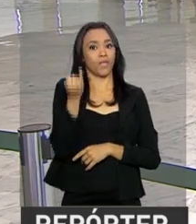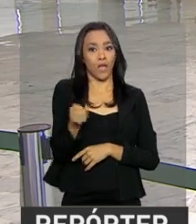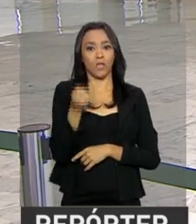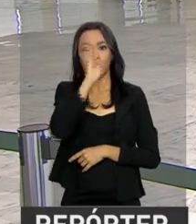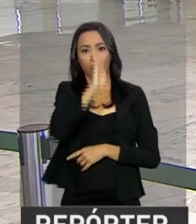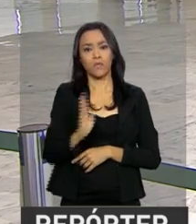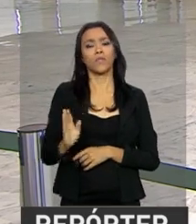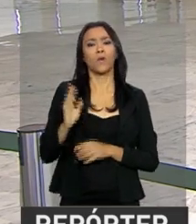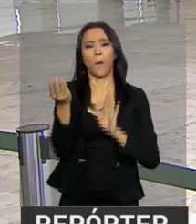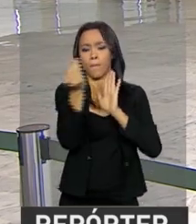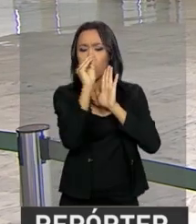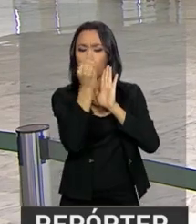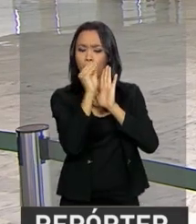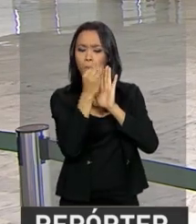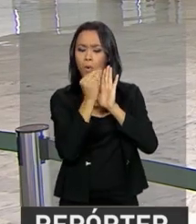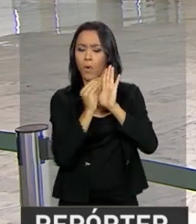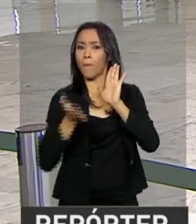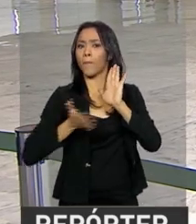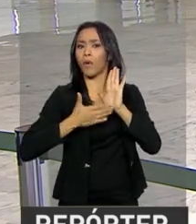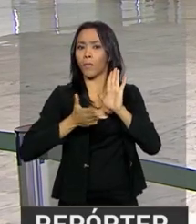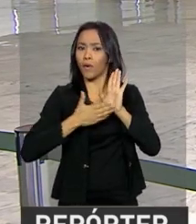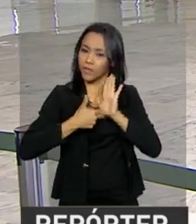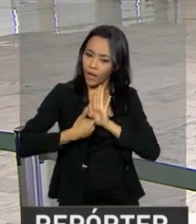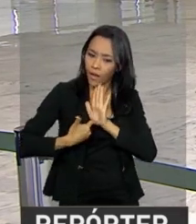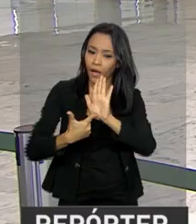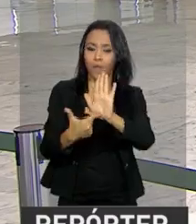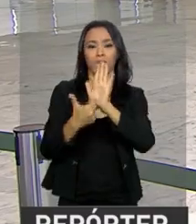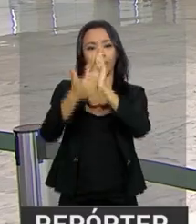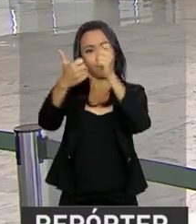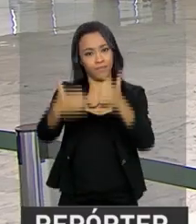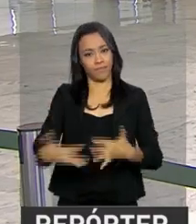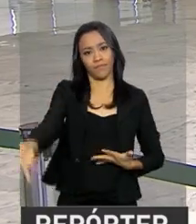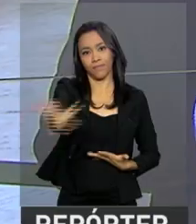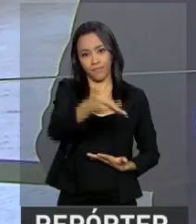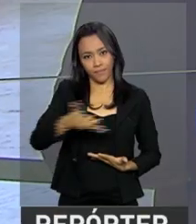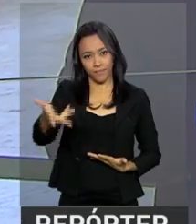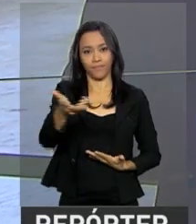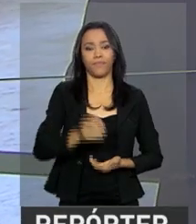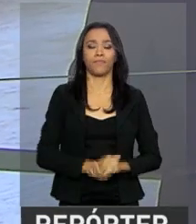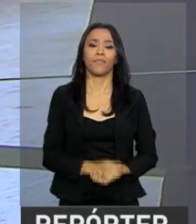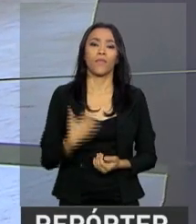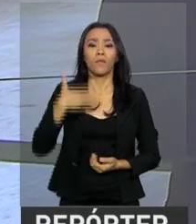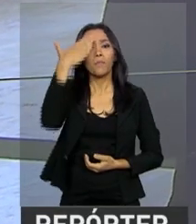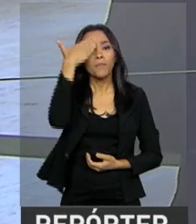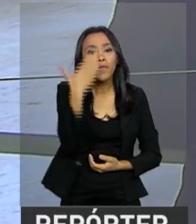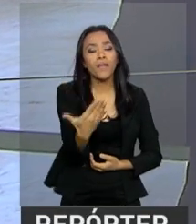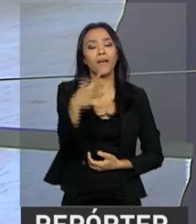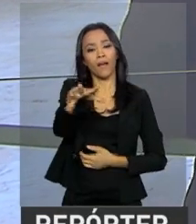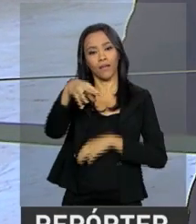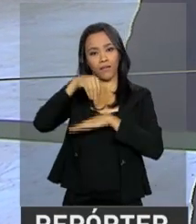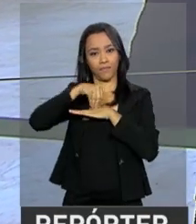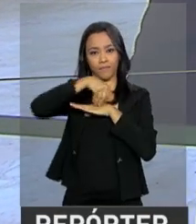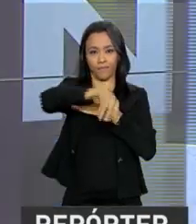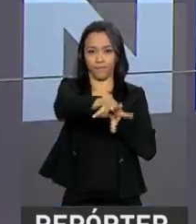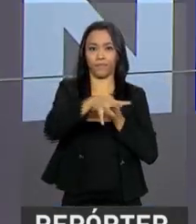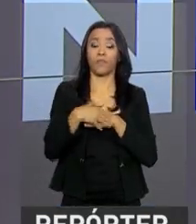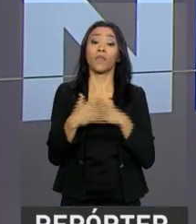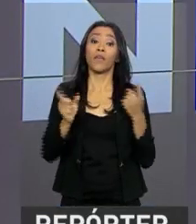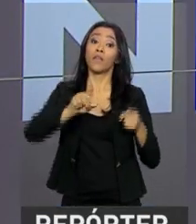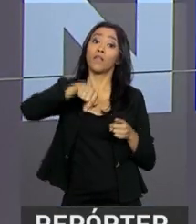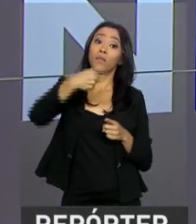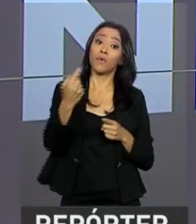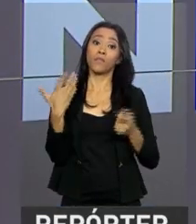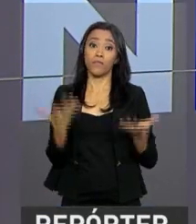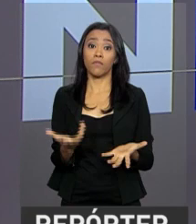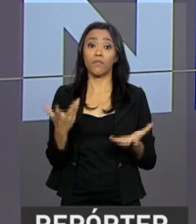propostas à comunidade para esse período Leandro com você obrigado João Pedro pelas suas informações e do Palácio